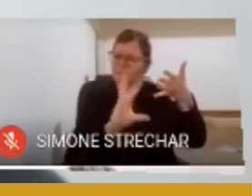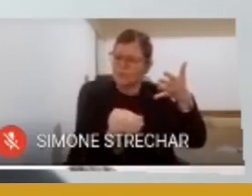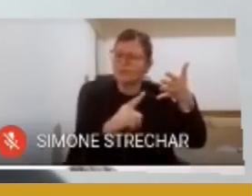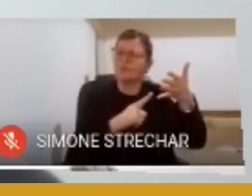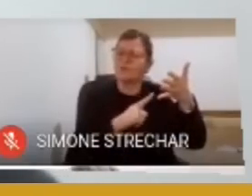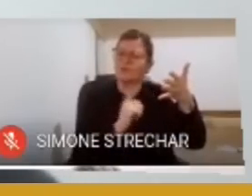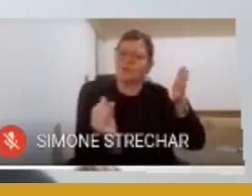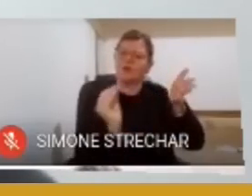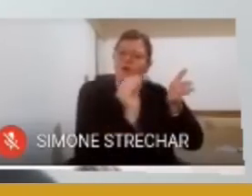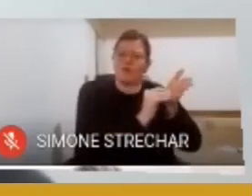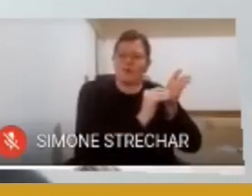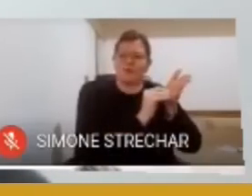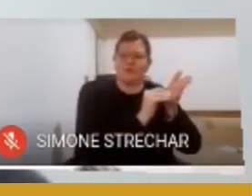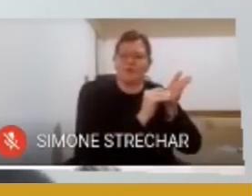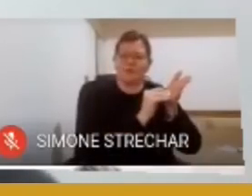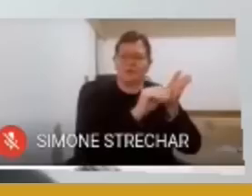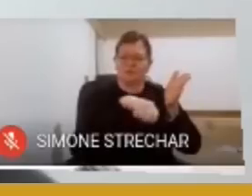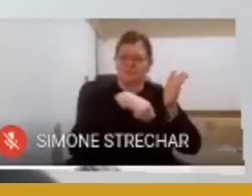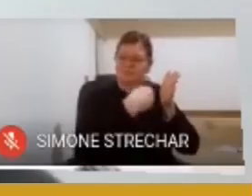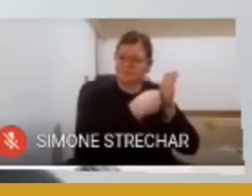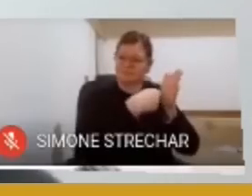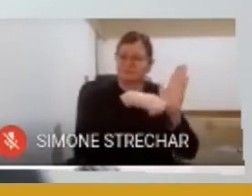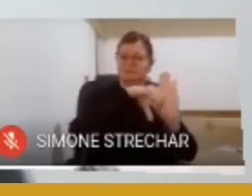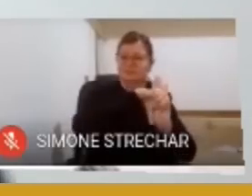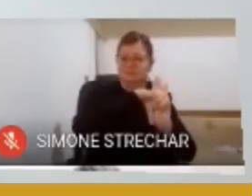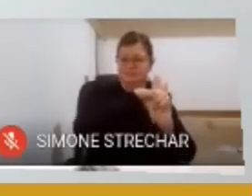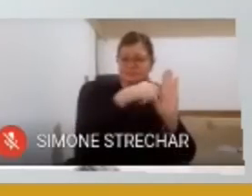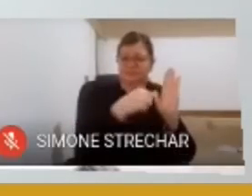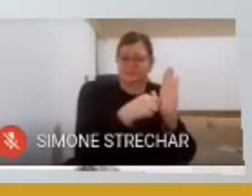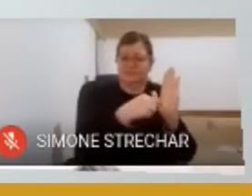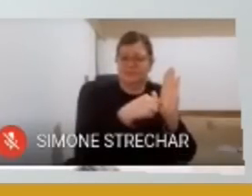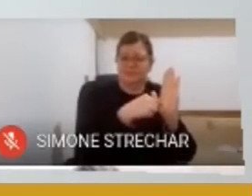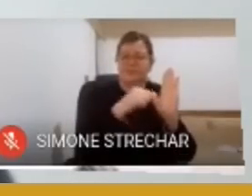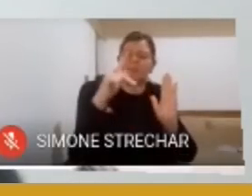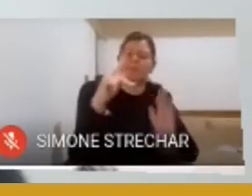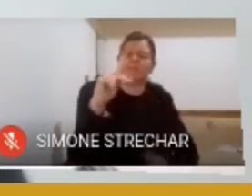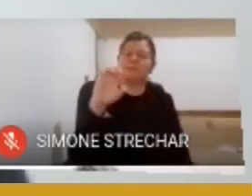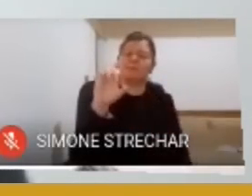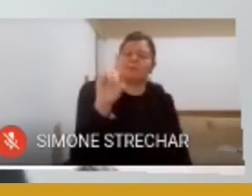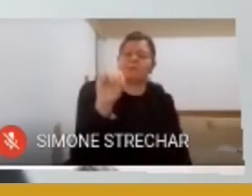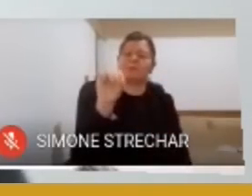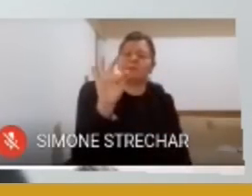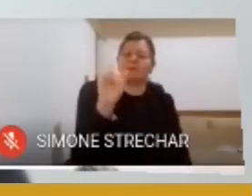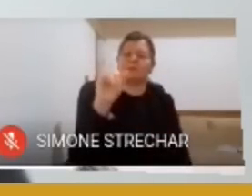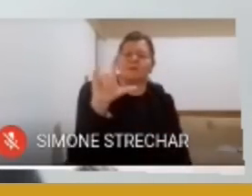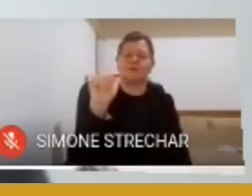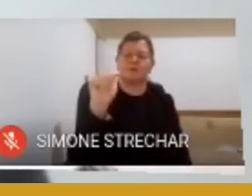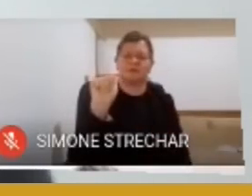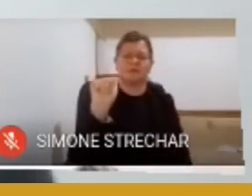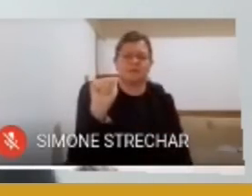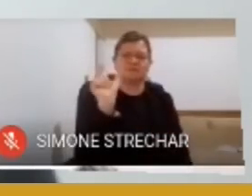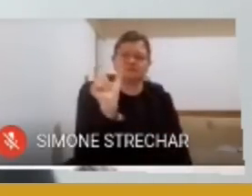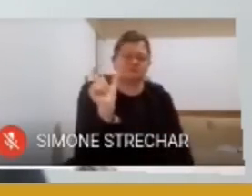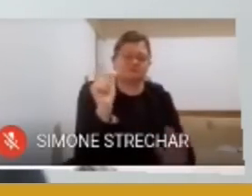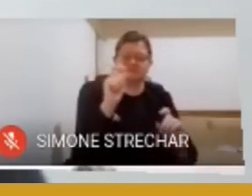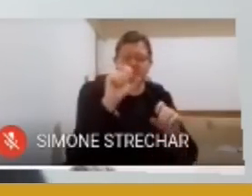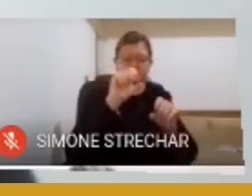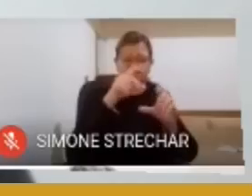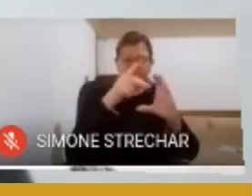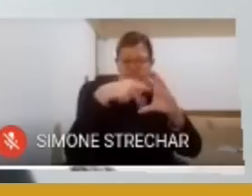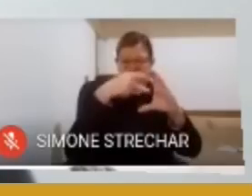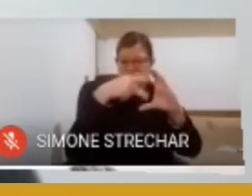um crime no Código Penal. Ah, então pedofilia não é crime? Não é isso. Quer dizer que o termo pedofilia é um